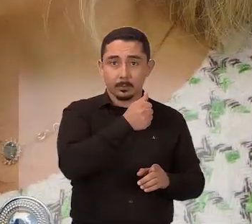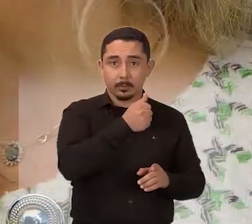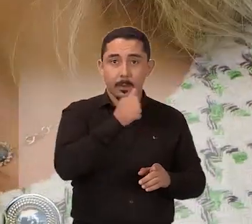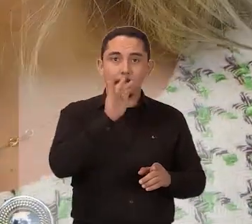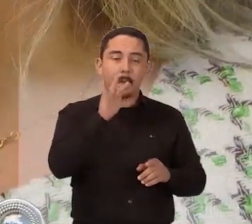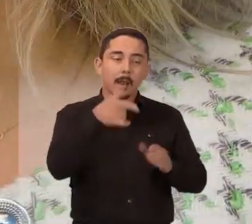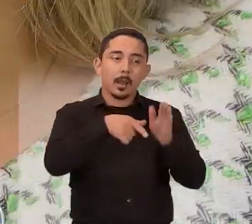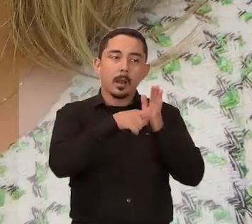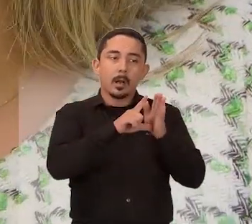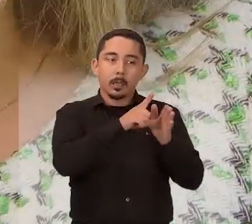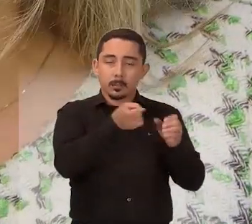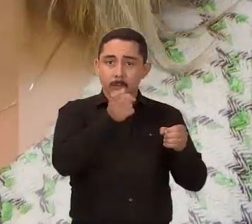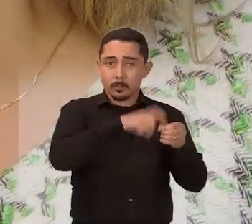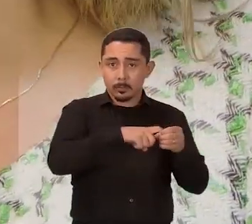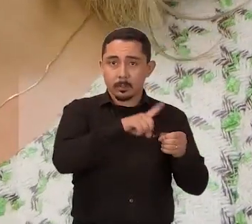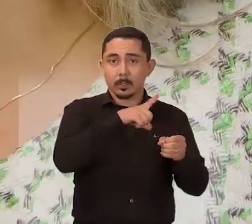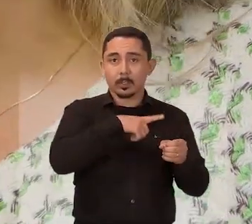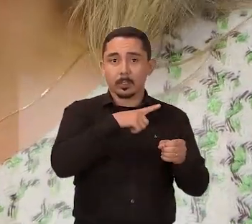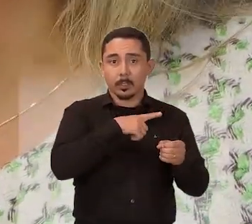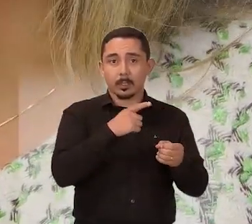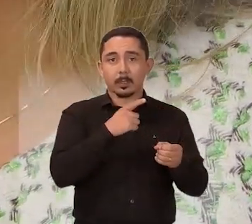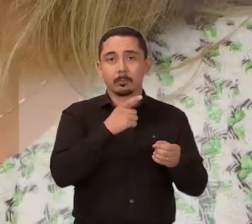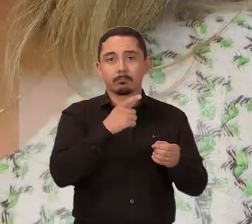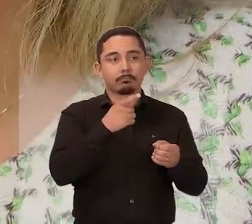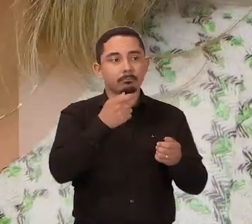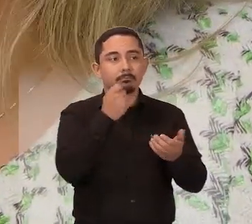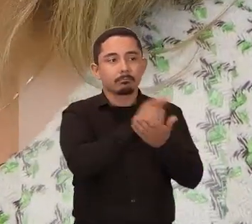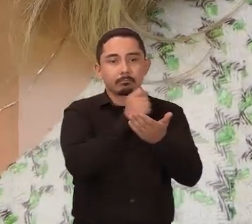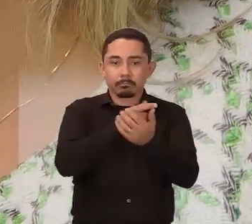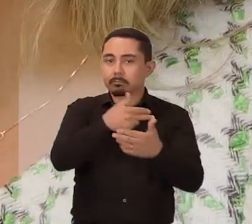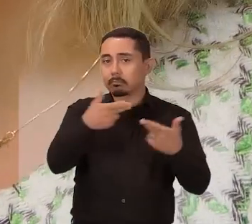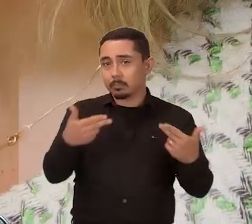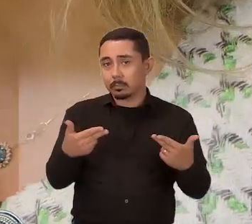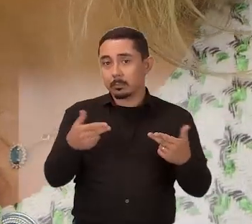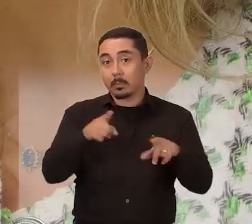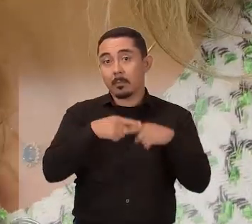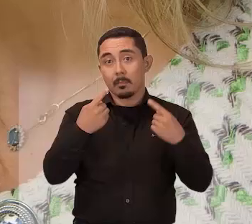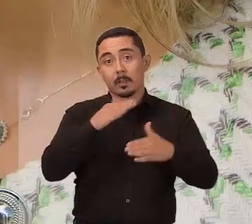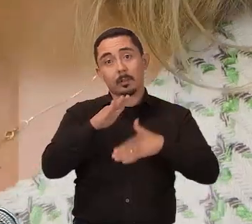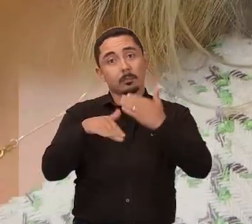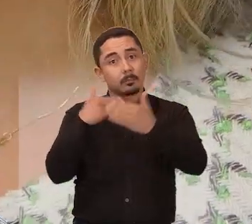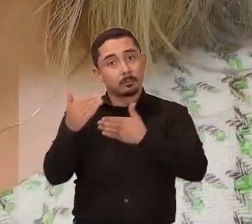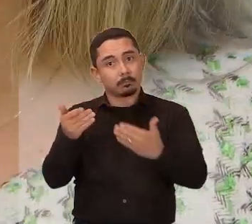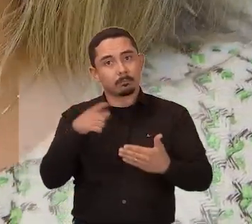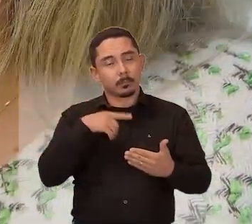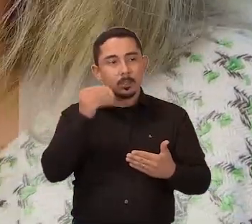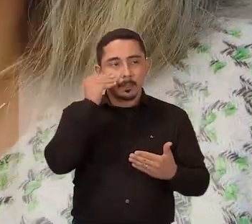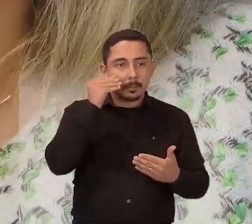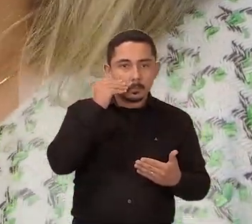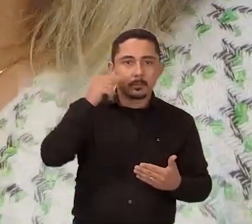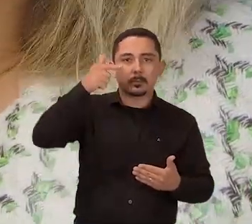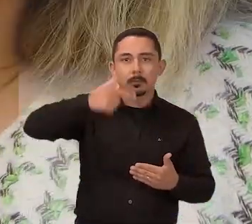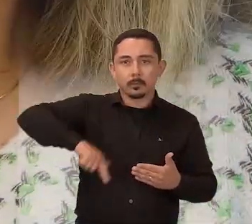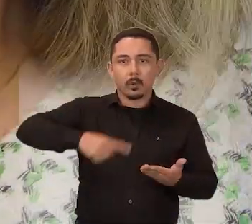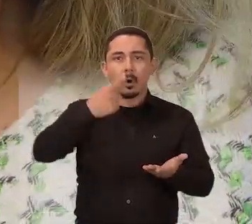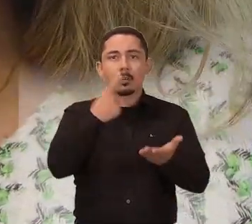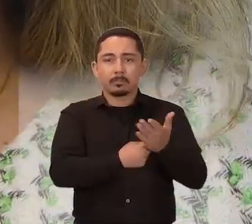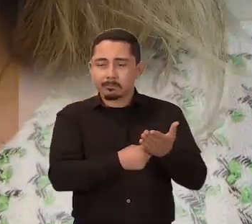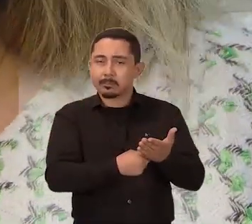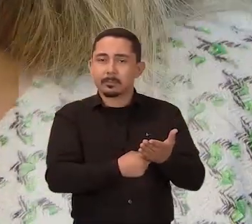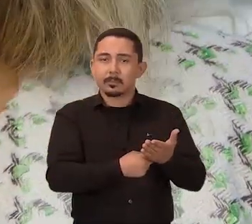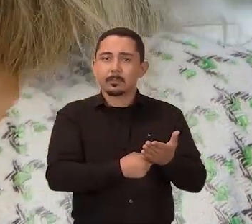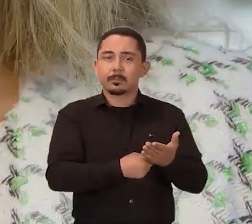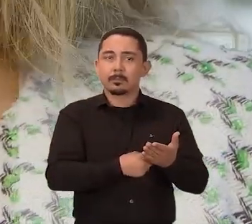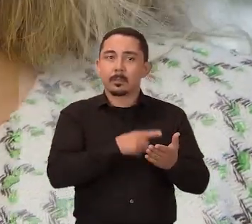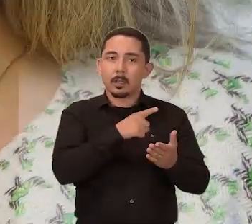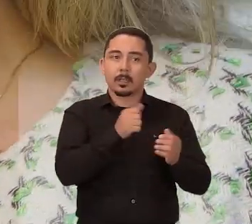no momento ali, antes do retorno, foram pagas as verbas rescisórias, o que era devido, mas a partir daí, tentativas